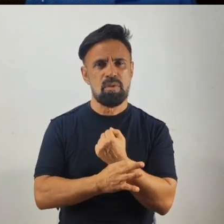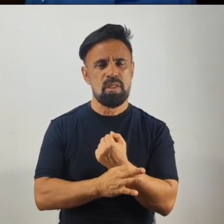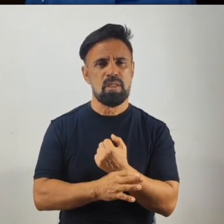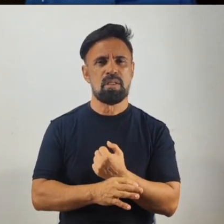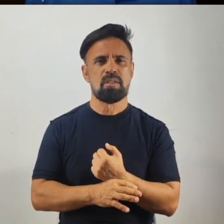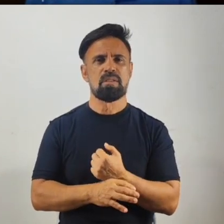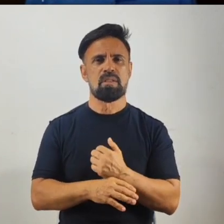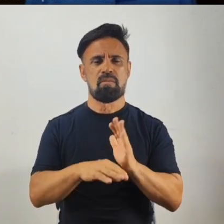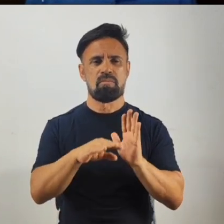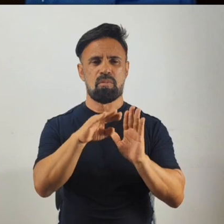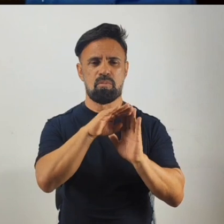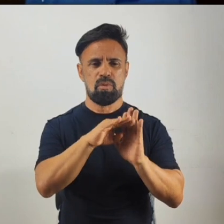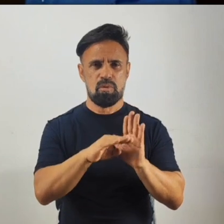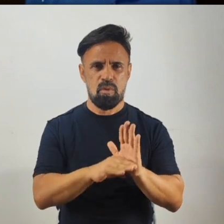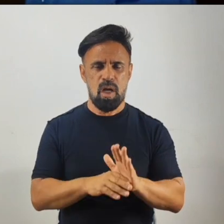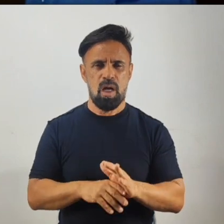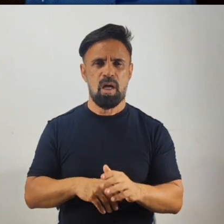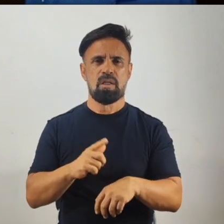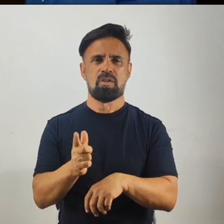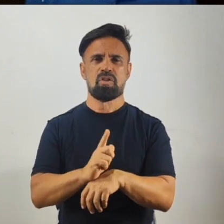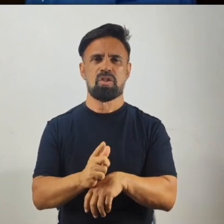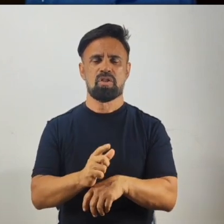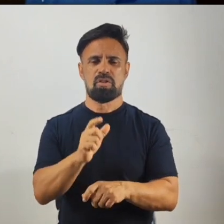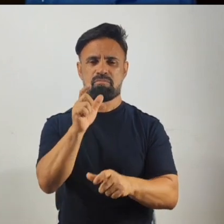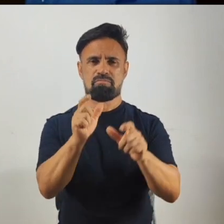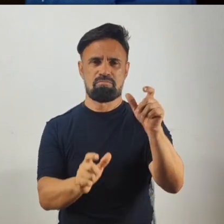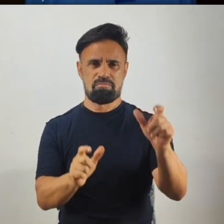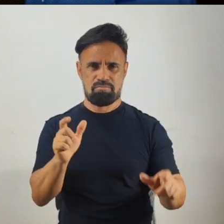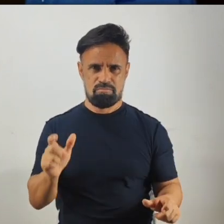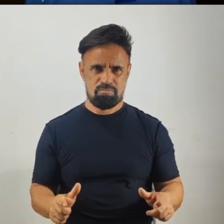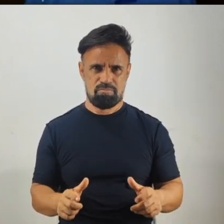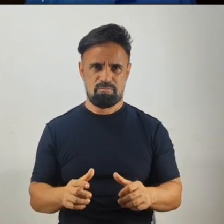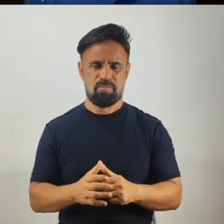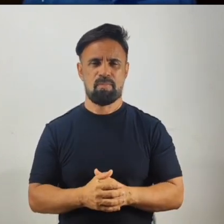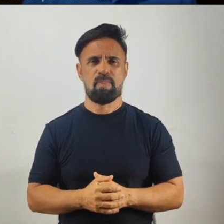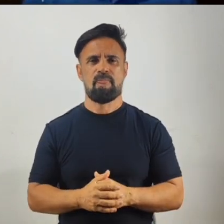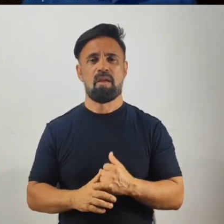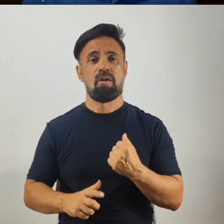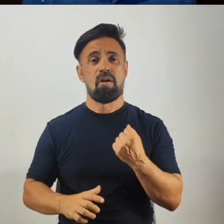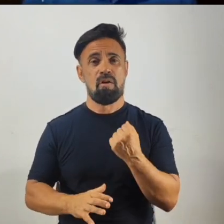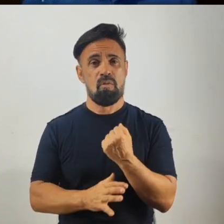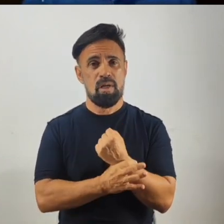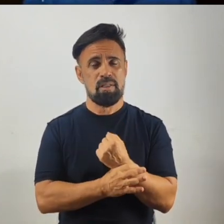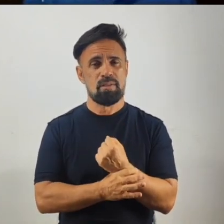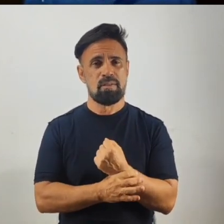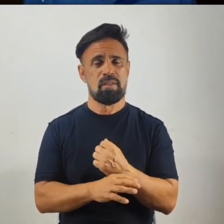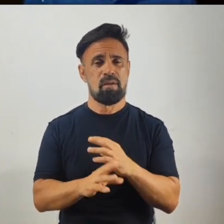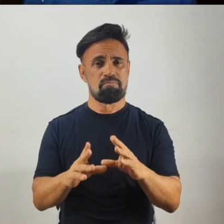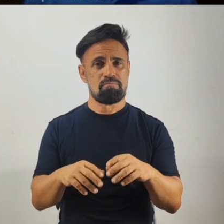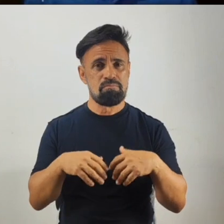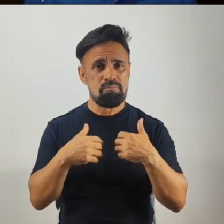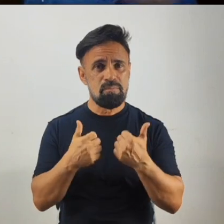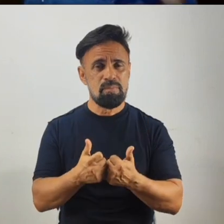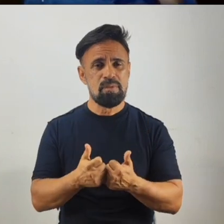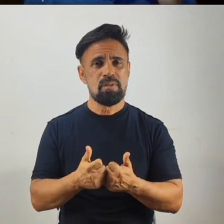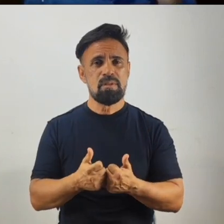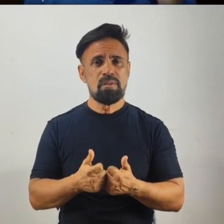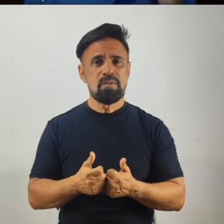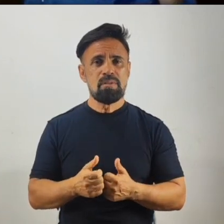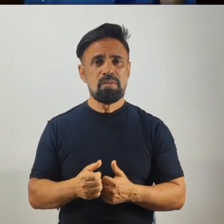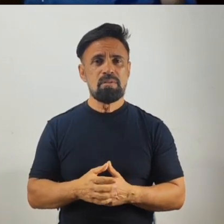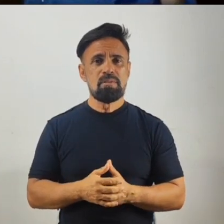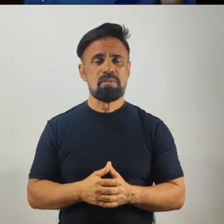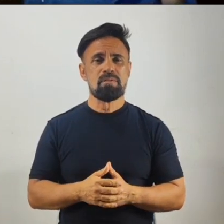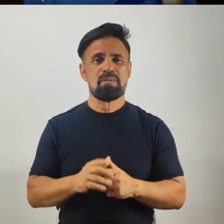processos, segurança, o prontuário, a gestão das pessoas. Então, a garantia da